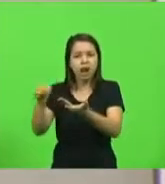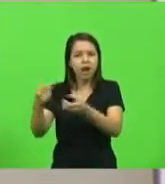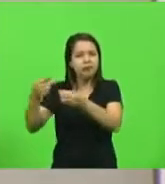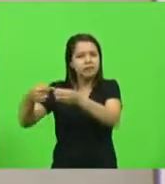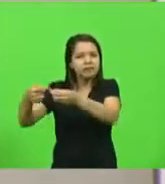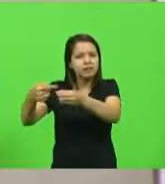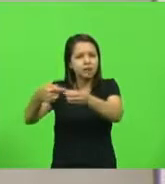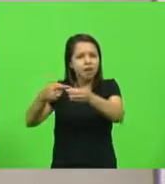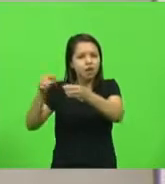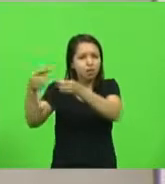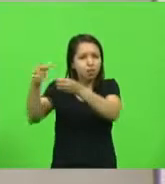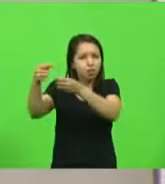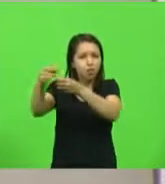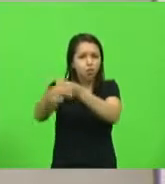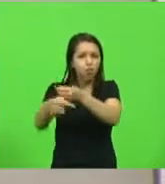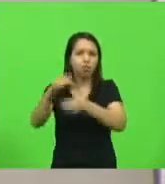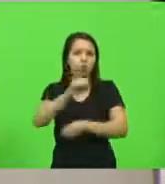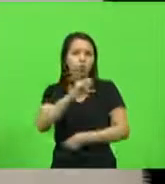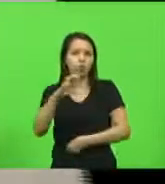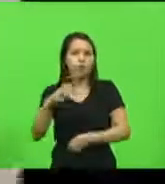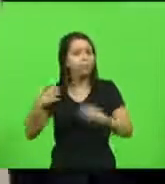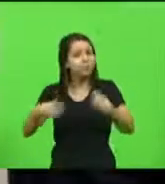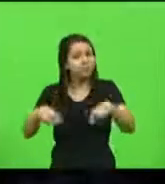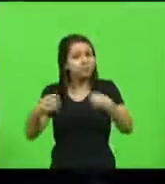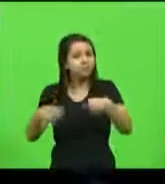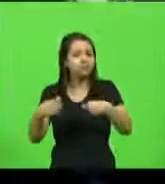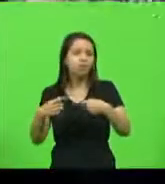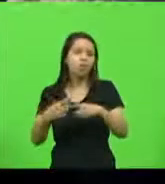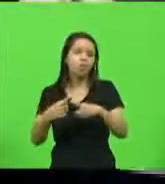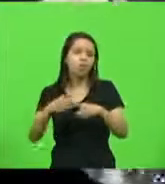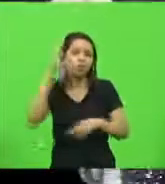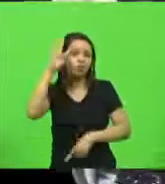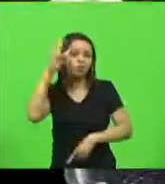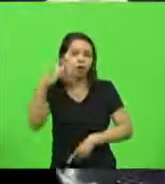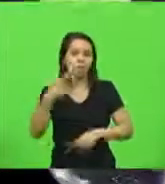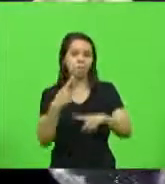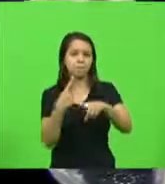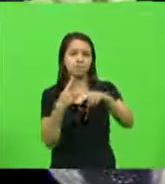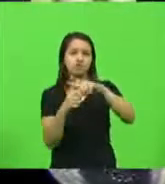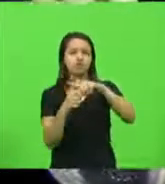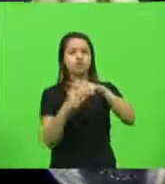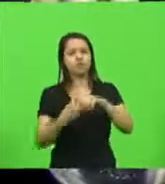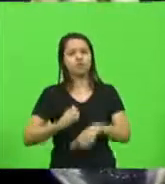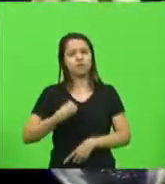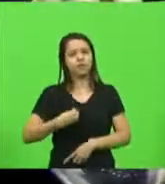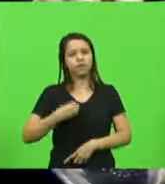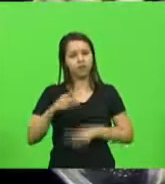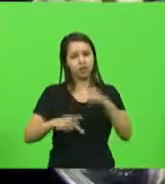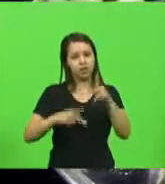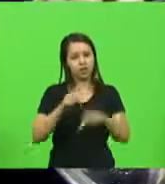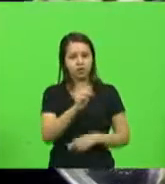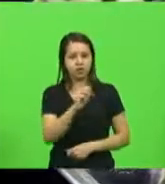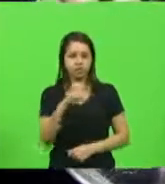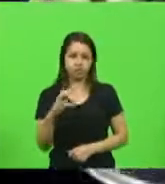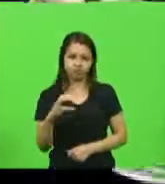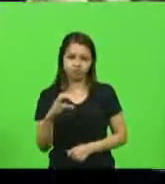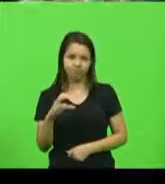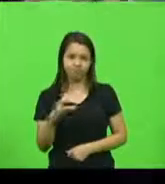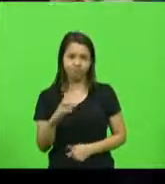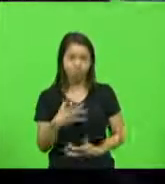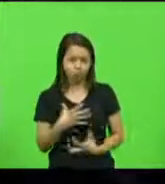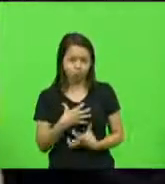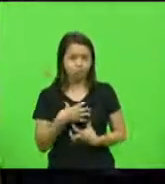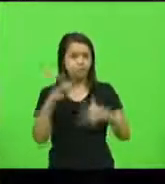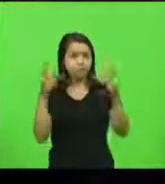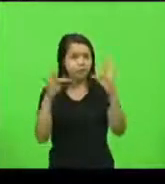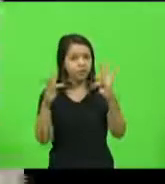mais, porque o resultado é positivo na vida do catarinense. E também fico muito feliz, em nome de todos os deputados,